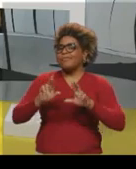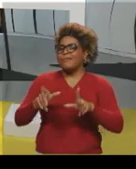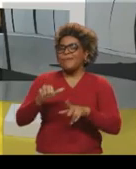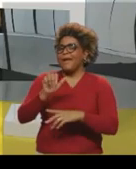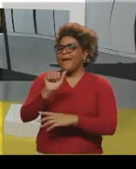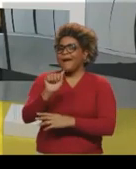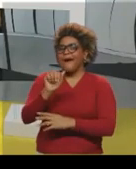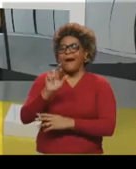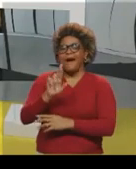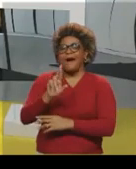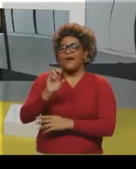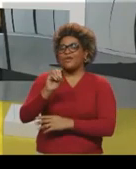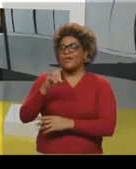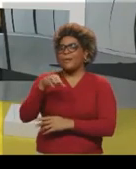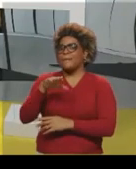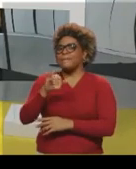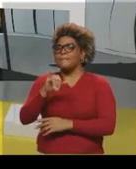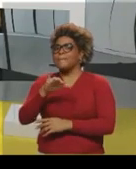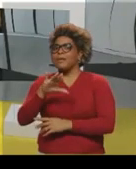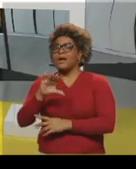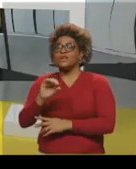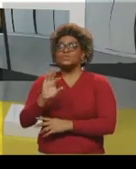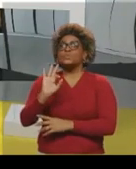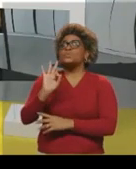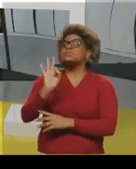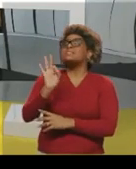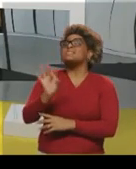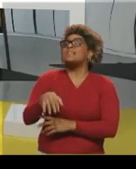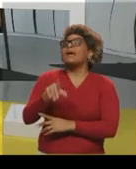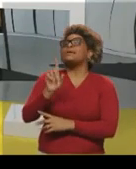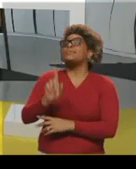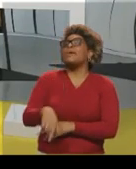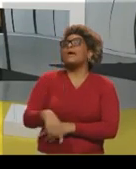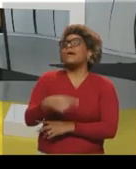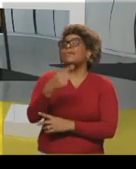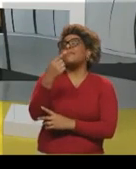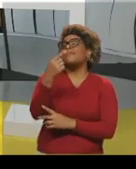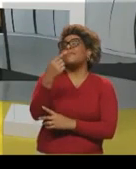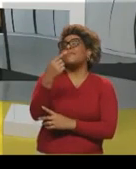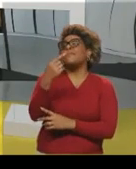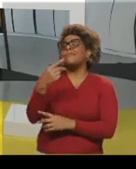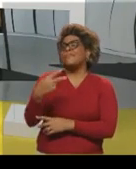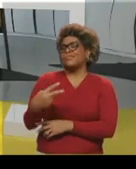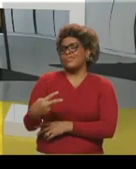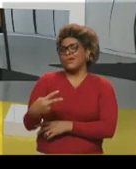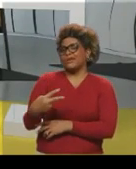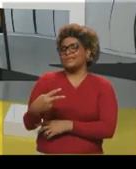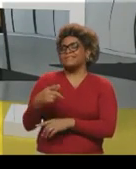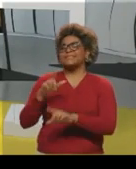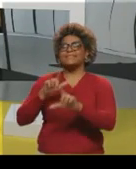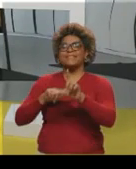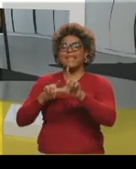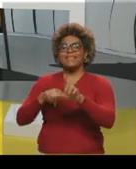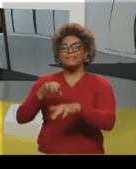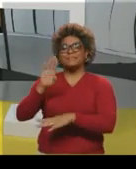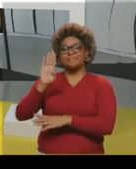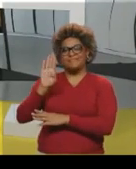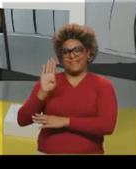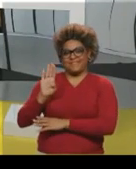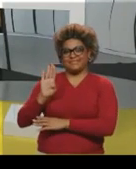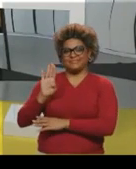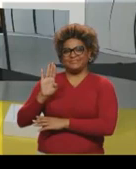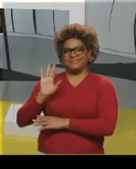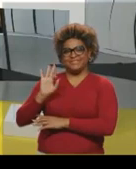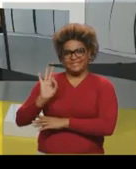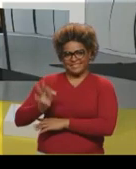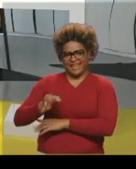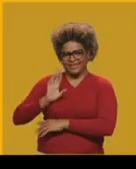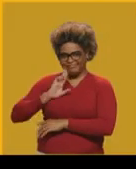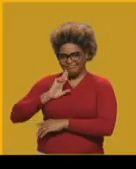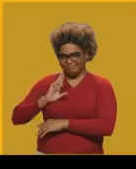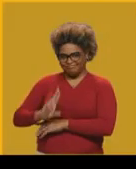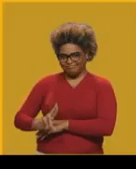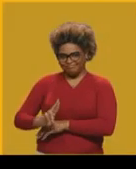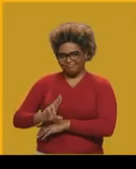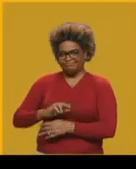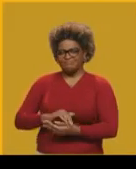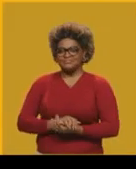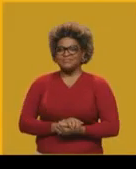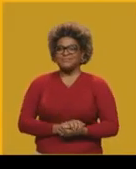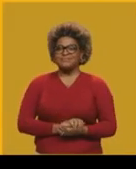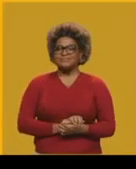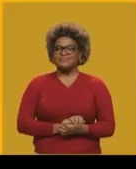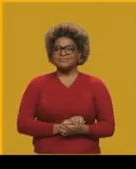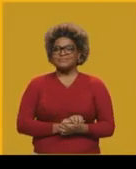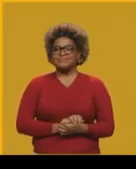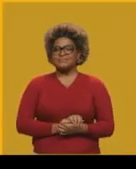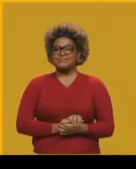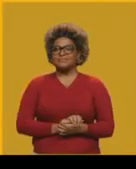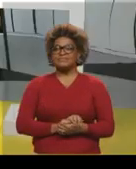Então, certo aqui seria só o 1 e o 2. Letra D, certo? Bom, e